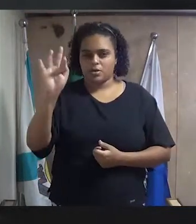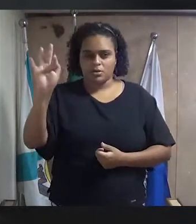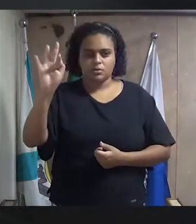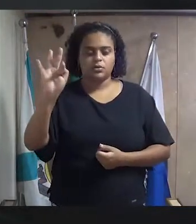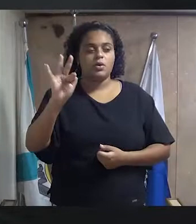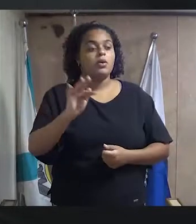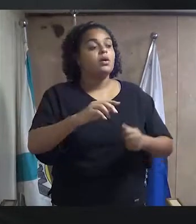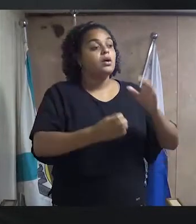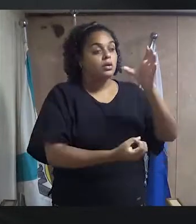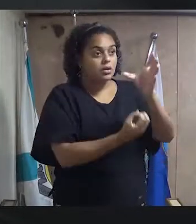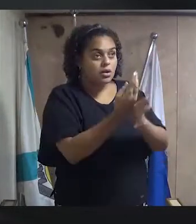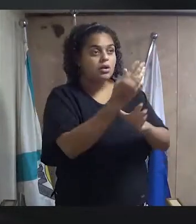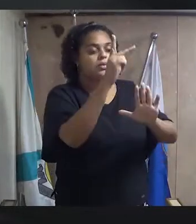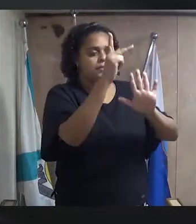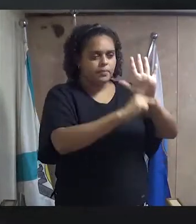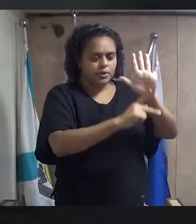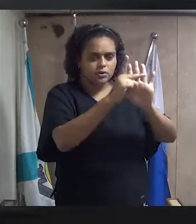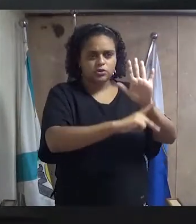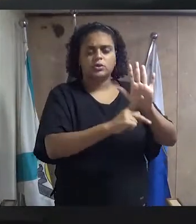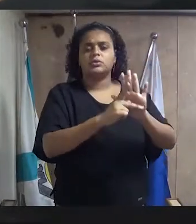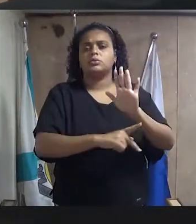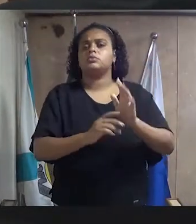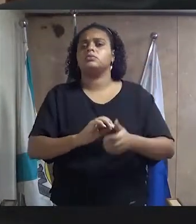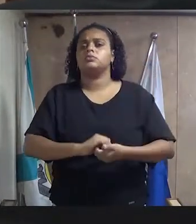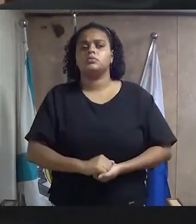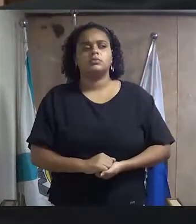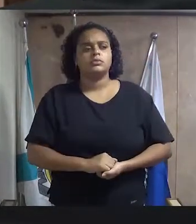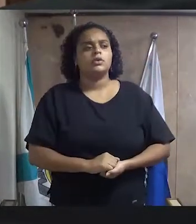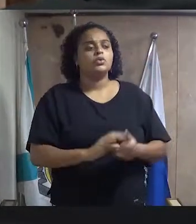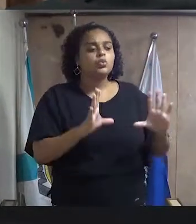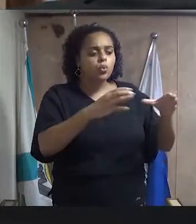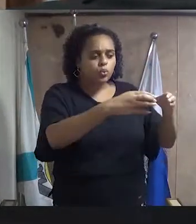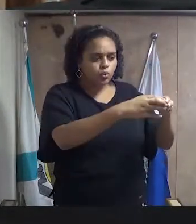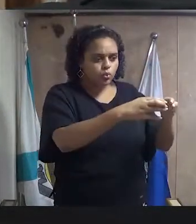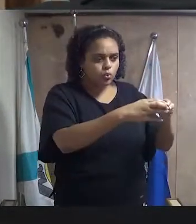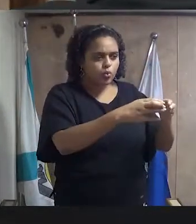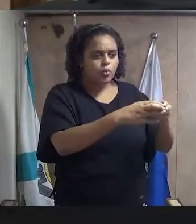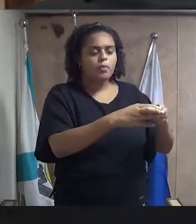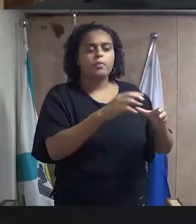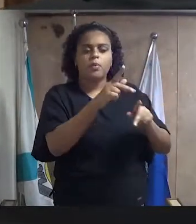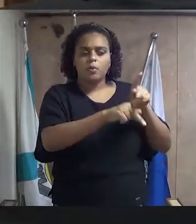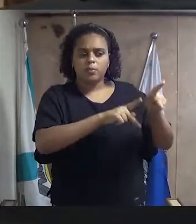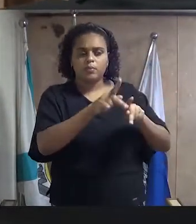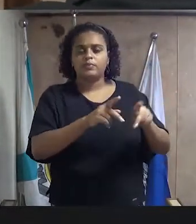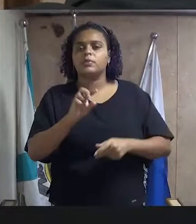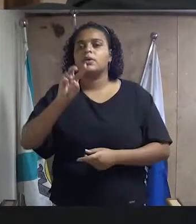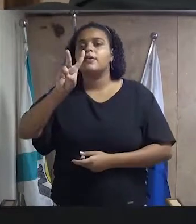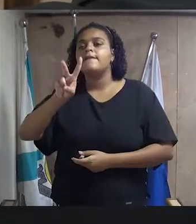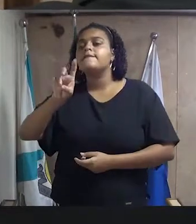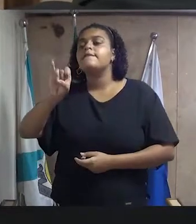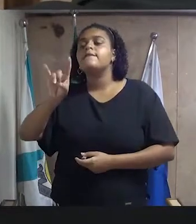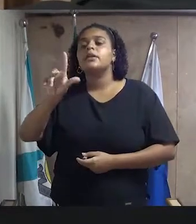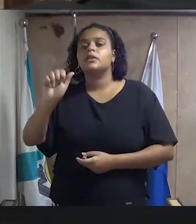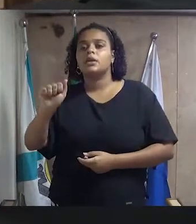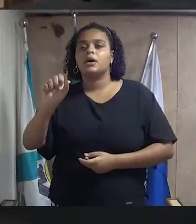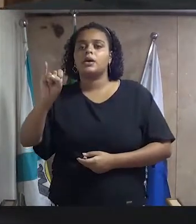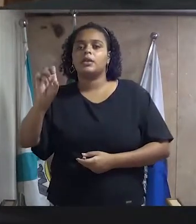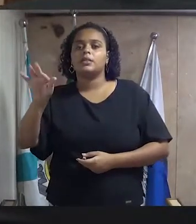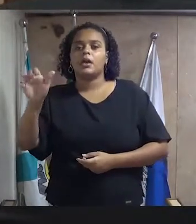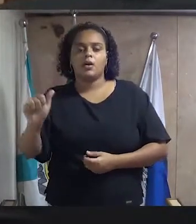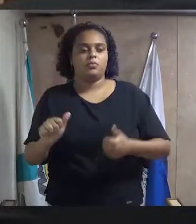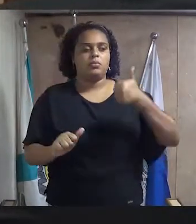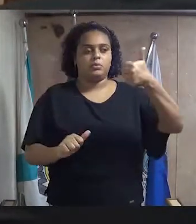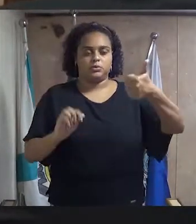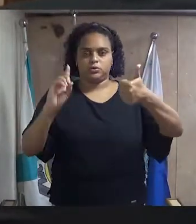implementar o projeto de desmobilização na comunidade, popularmente conhecido como Vila Ideal, primeiro distrito